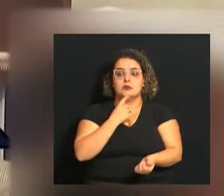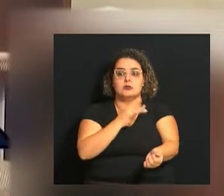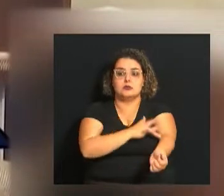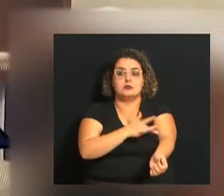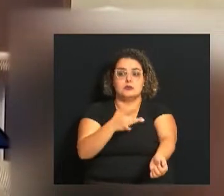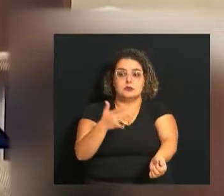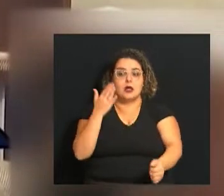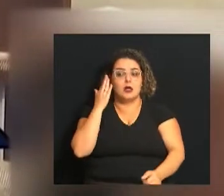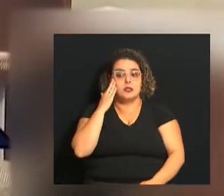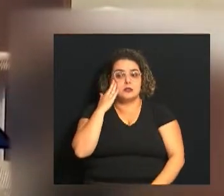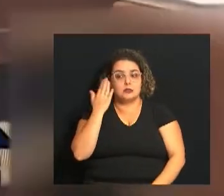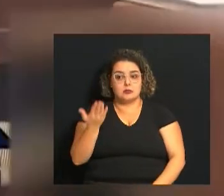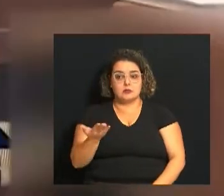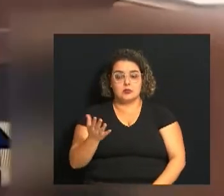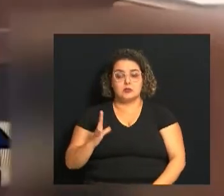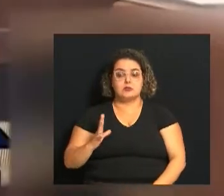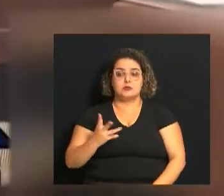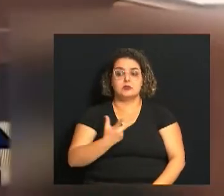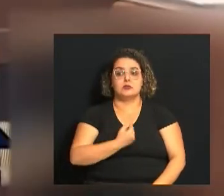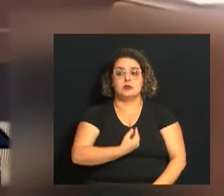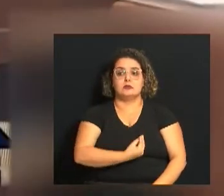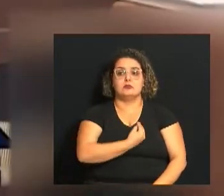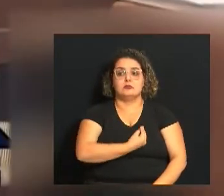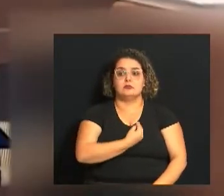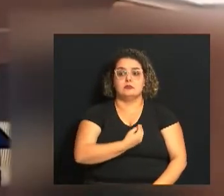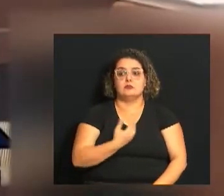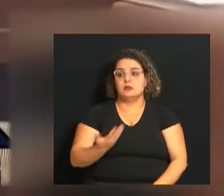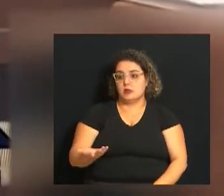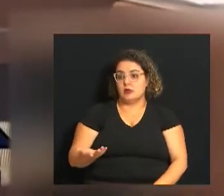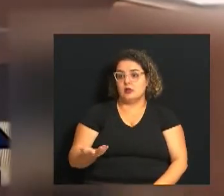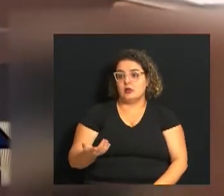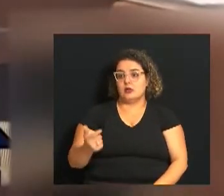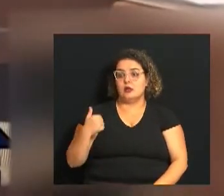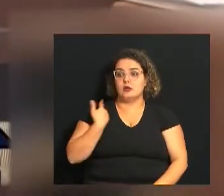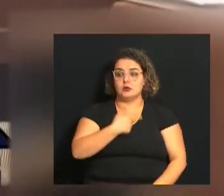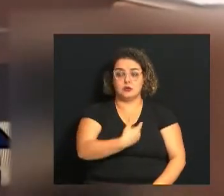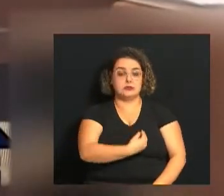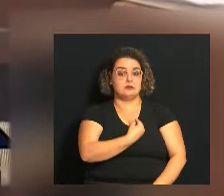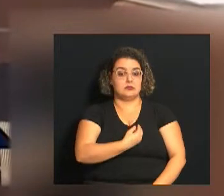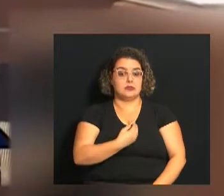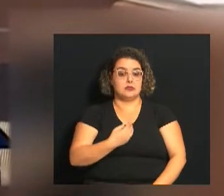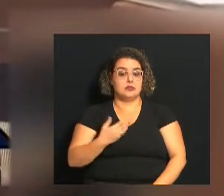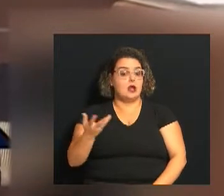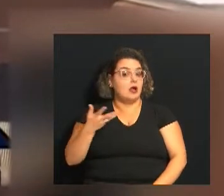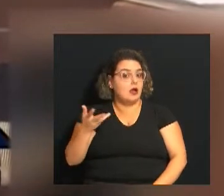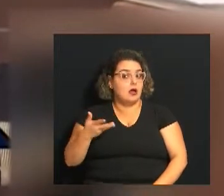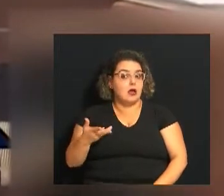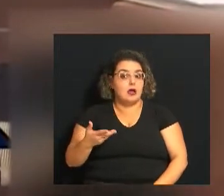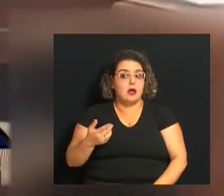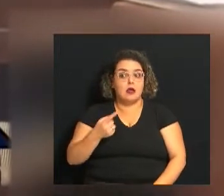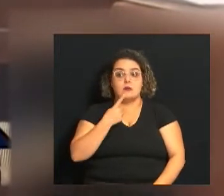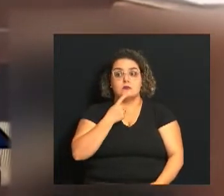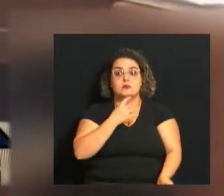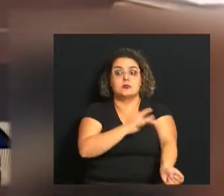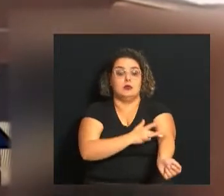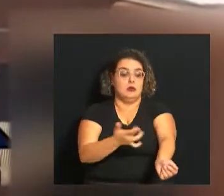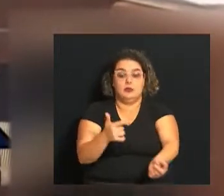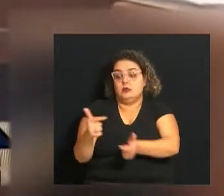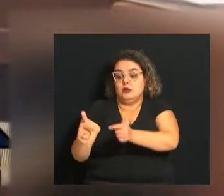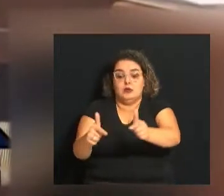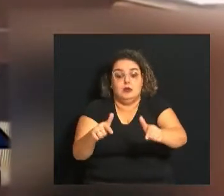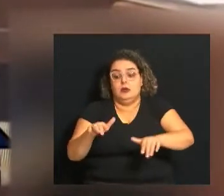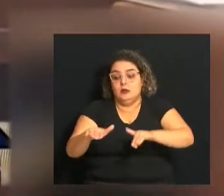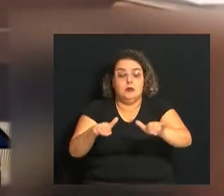sabe que salva vidas. Porque realmente a vida da gente é corrida. Aí eu preciso doar sangue, não tem local onde eu parar.